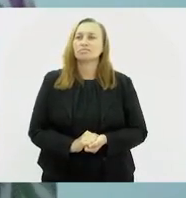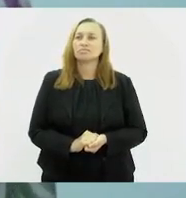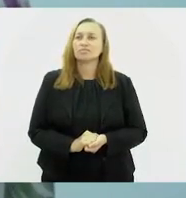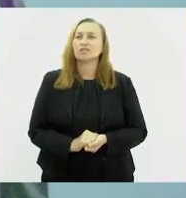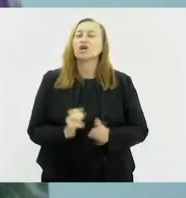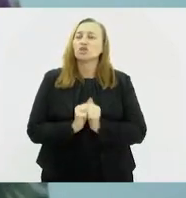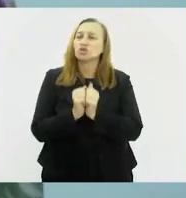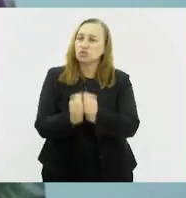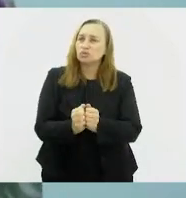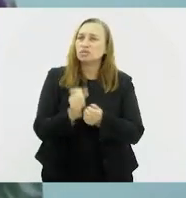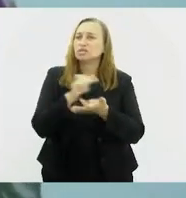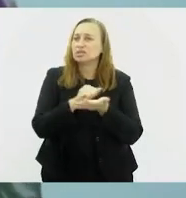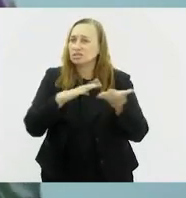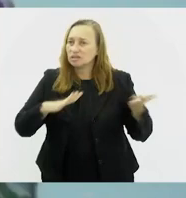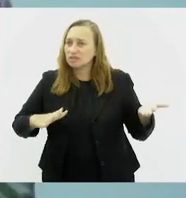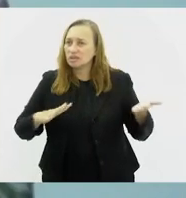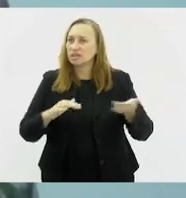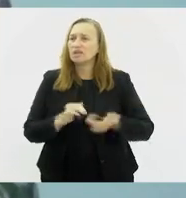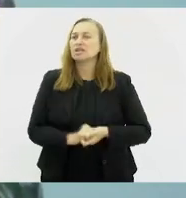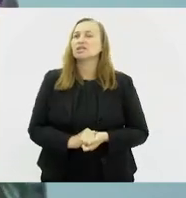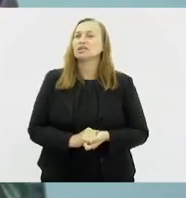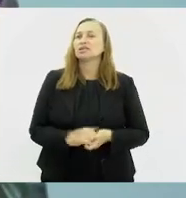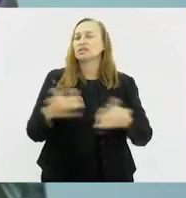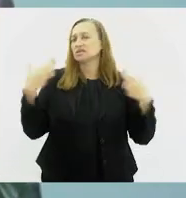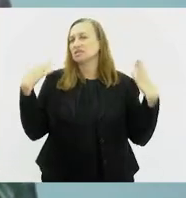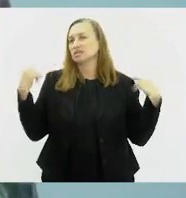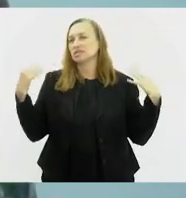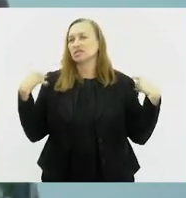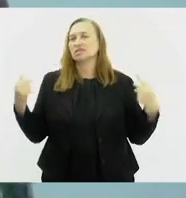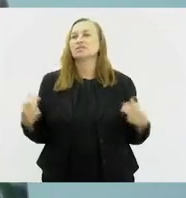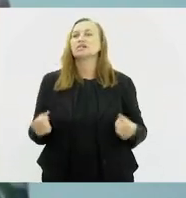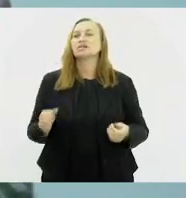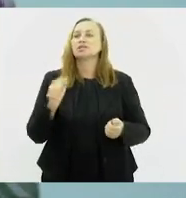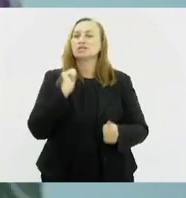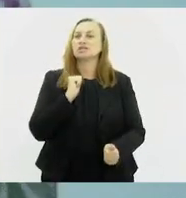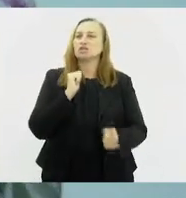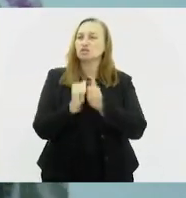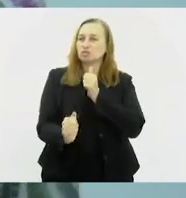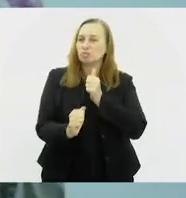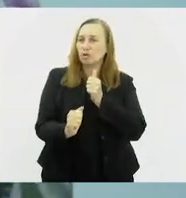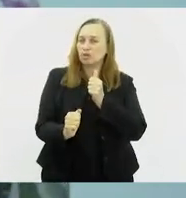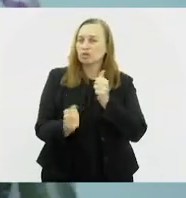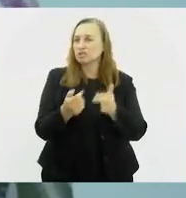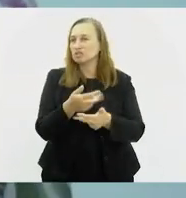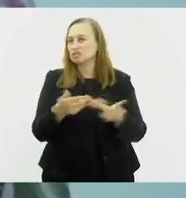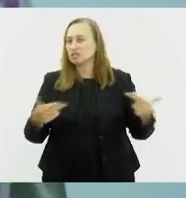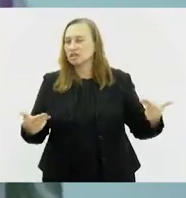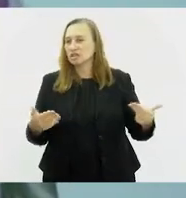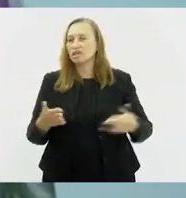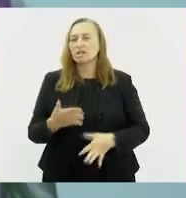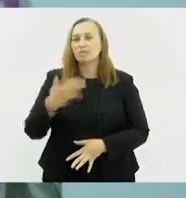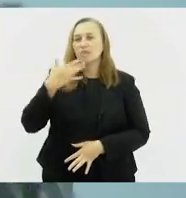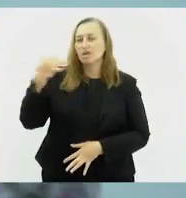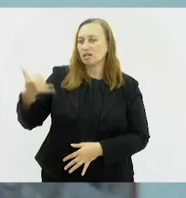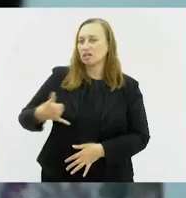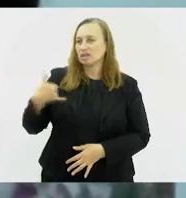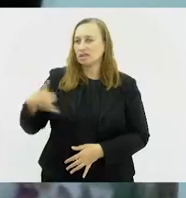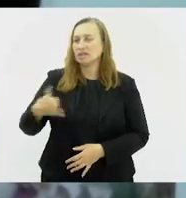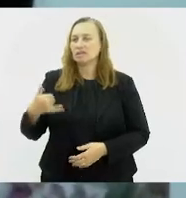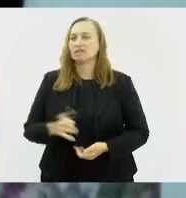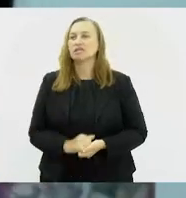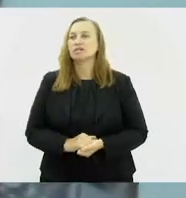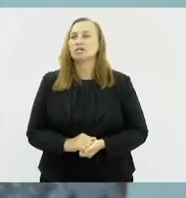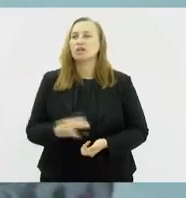junto às atividades, né, de lazer, esporte e lazer, junto à nossa saúde, à nossa melhor idade.